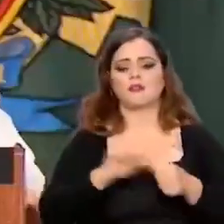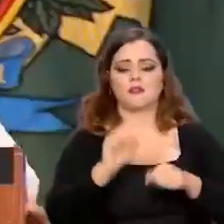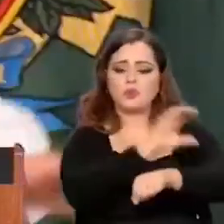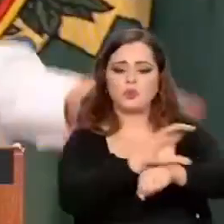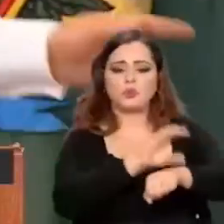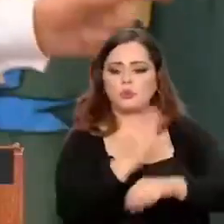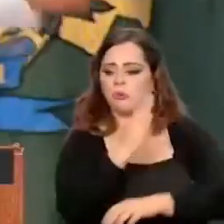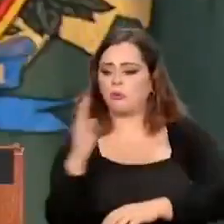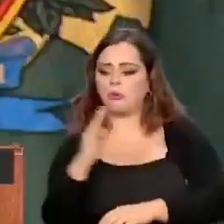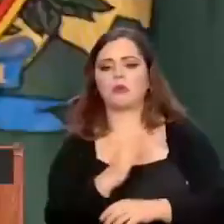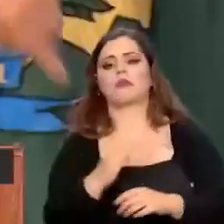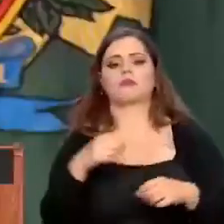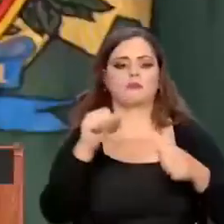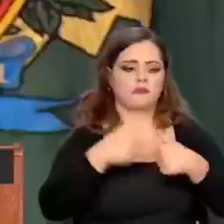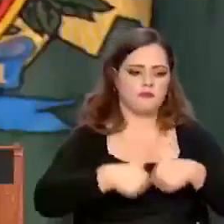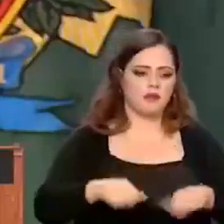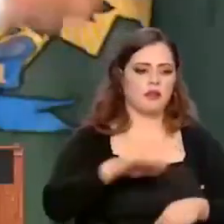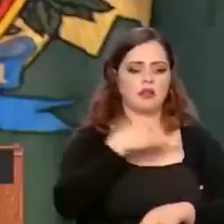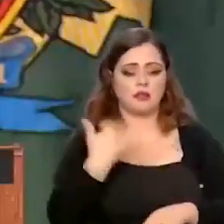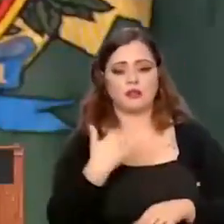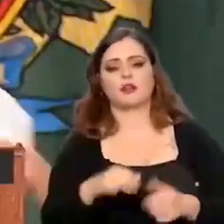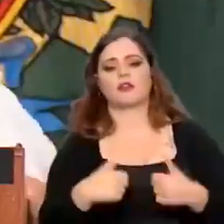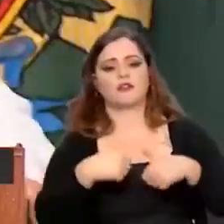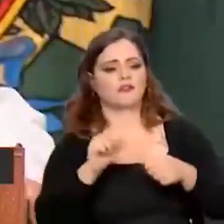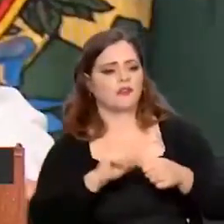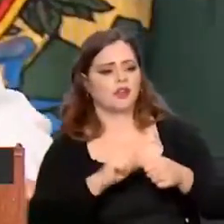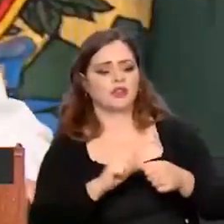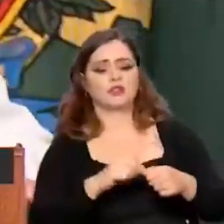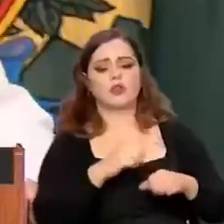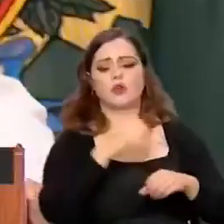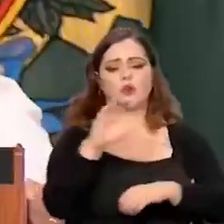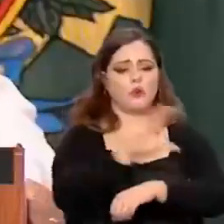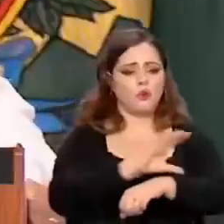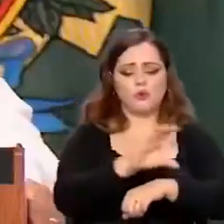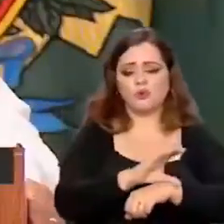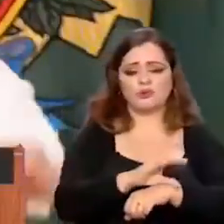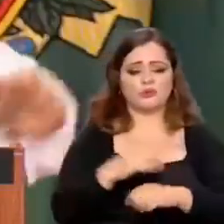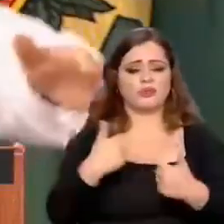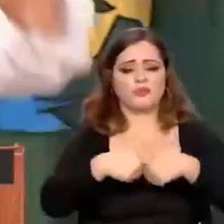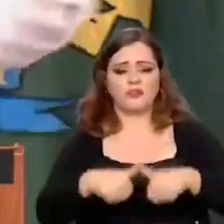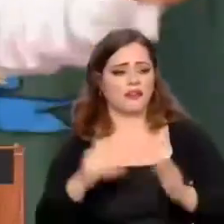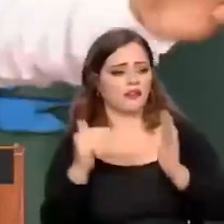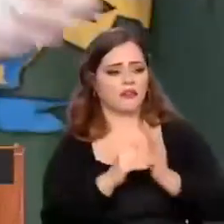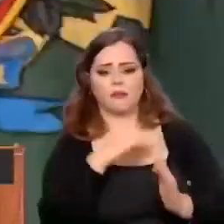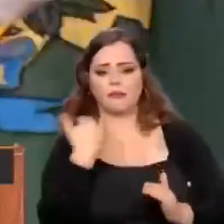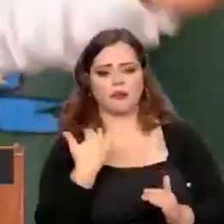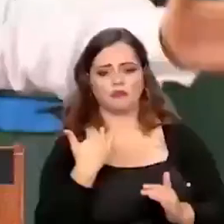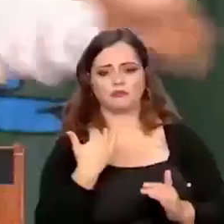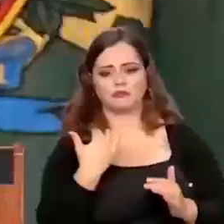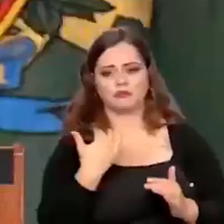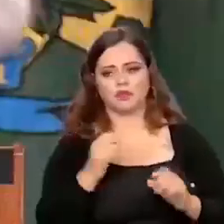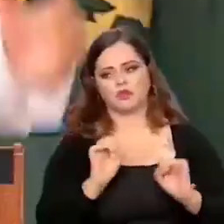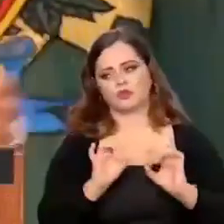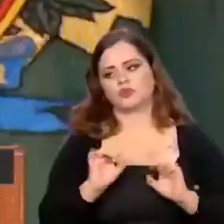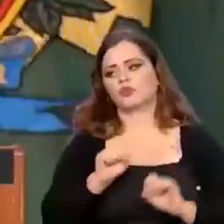morrer. Fez um concurso na Previdência, vai ficar lá até morrer. Fez um concurso na Universidade, vai ficar lá até morrer. A não ser que cometa